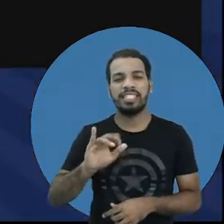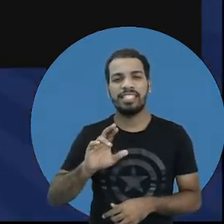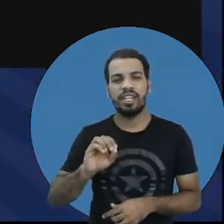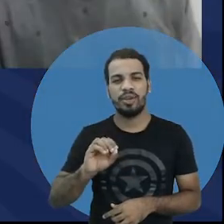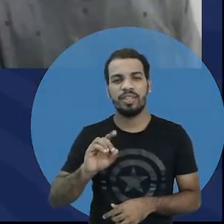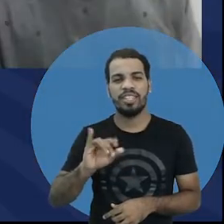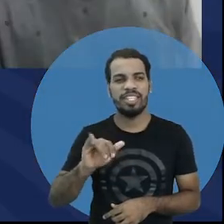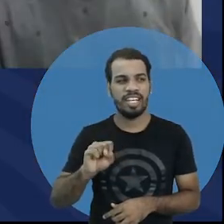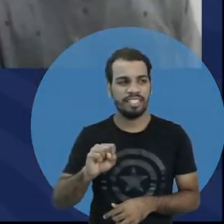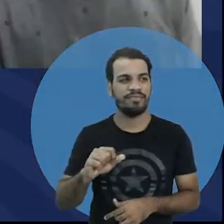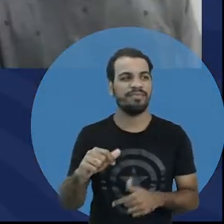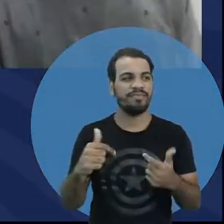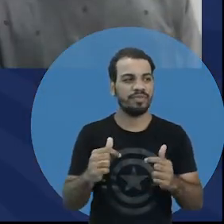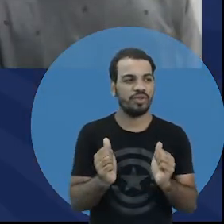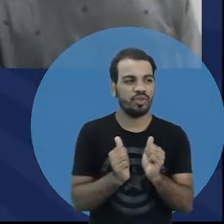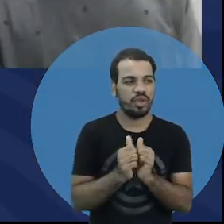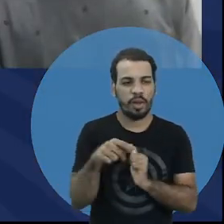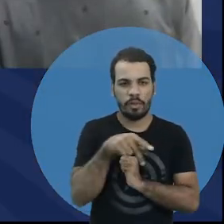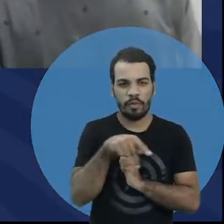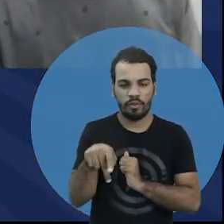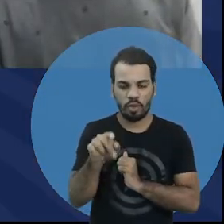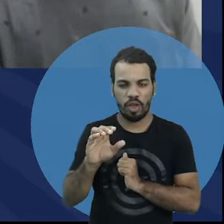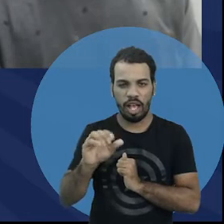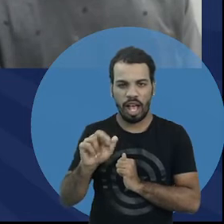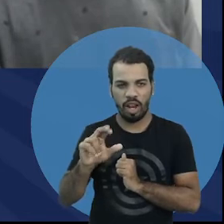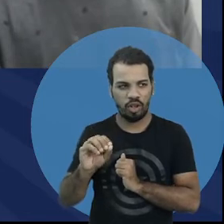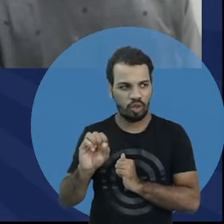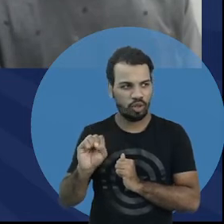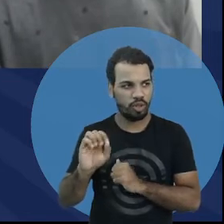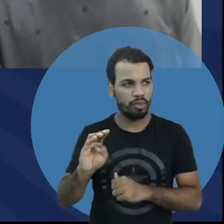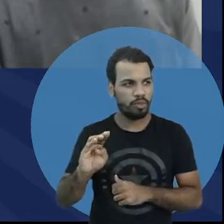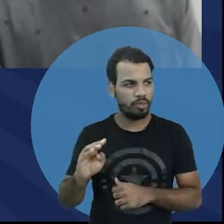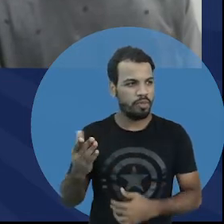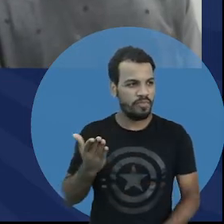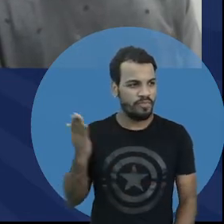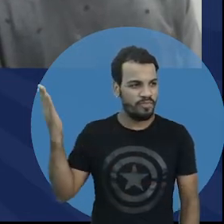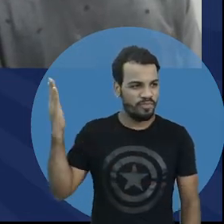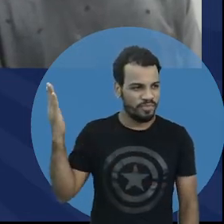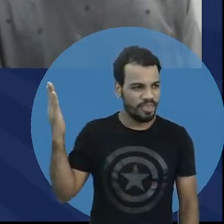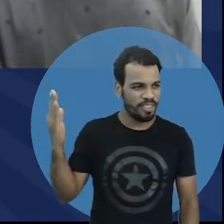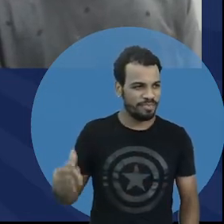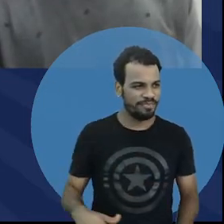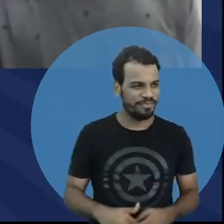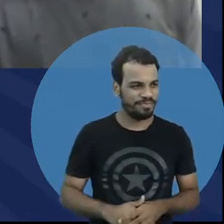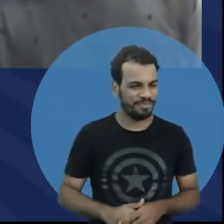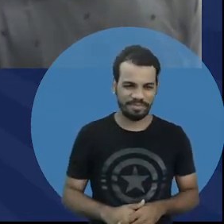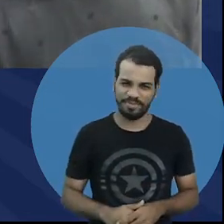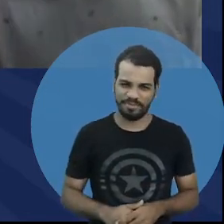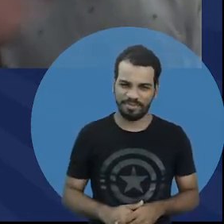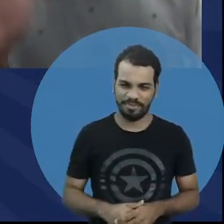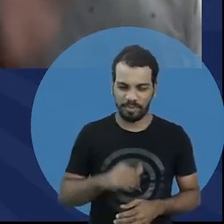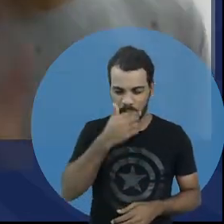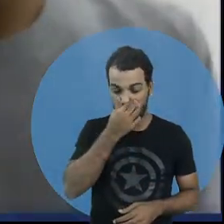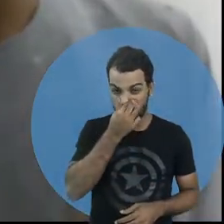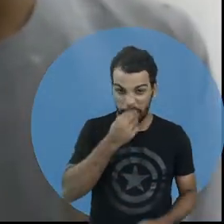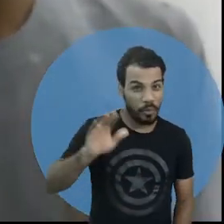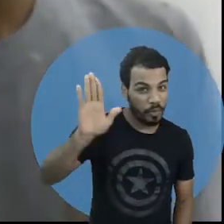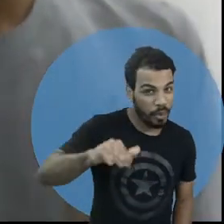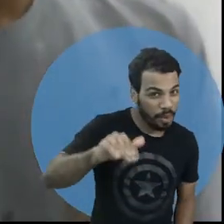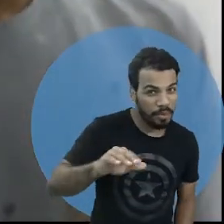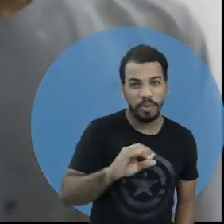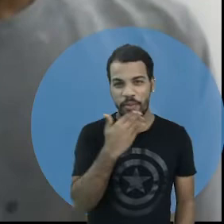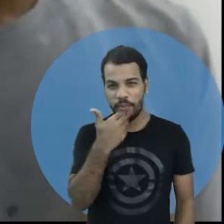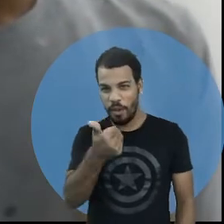Richardson Silva, juntamente com Carlos Burgos. É com vocês, pessoal. Olá, pessoal, tudo bom?